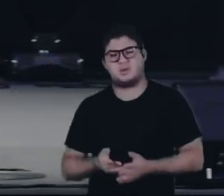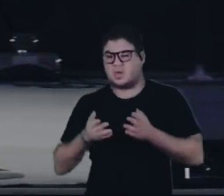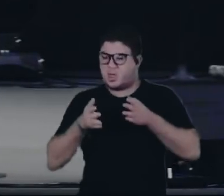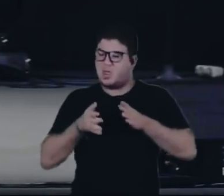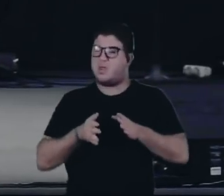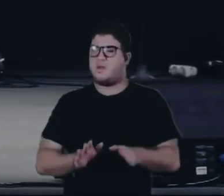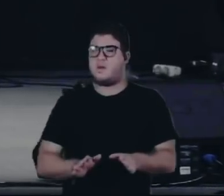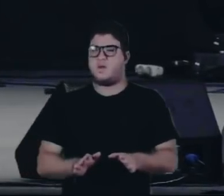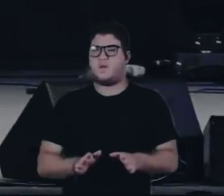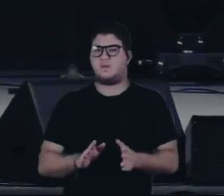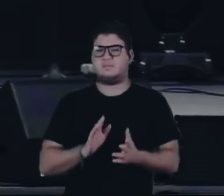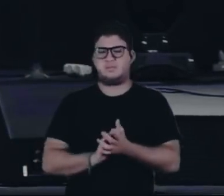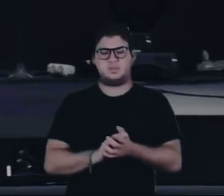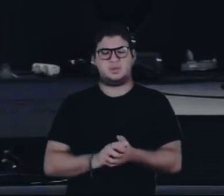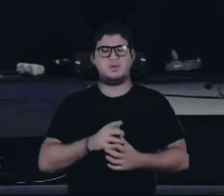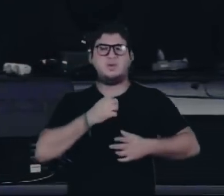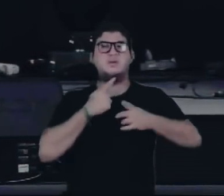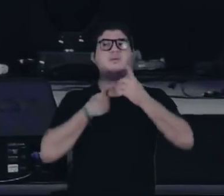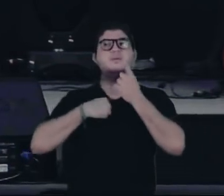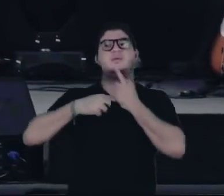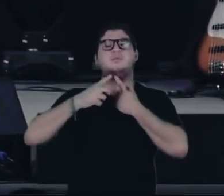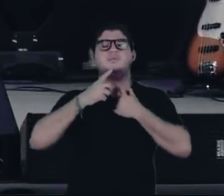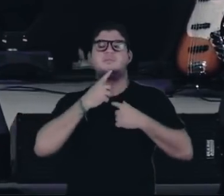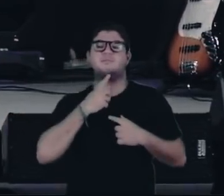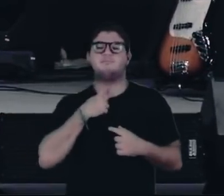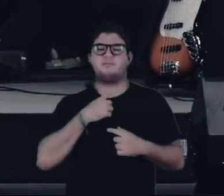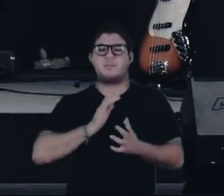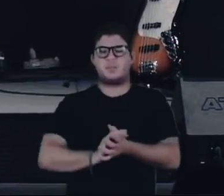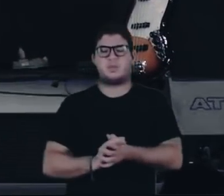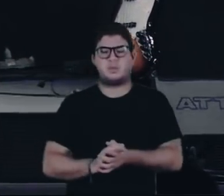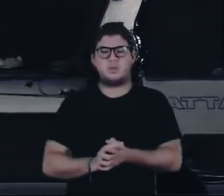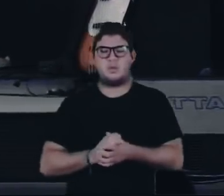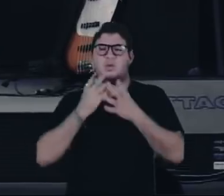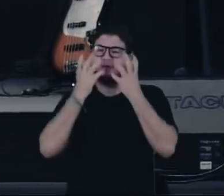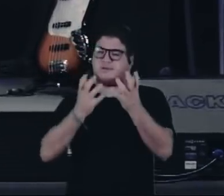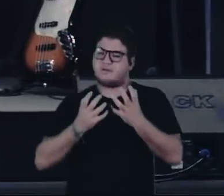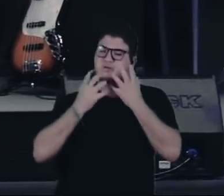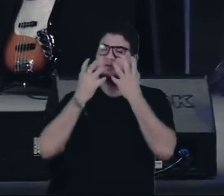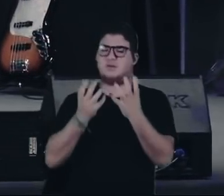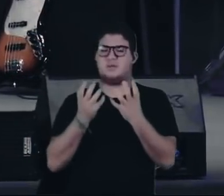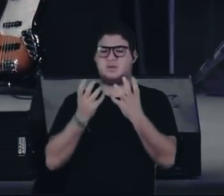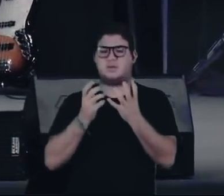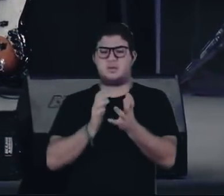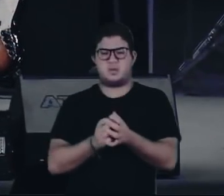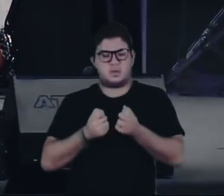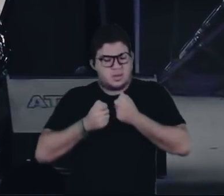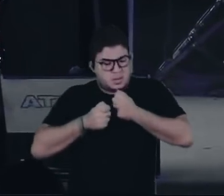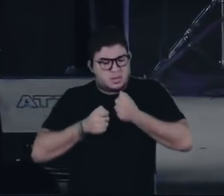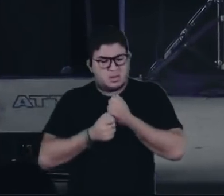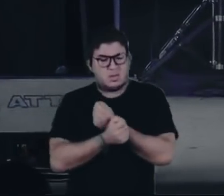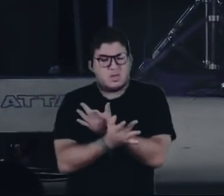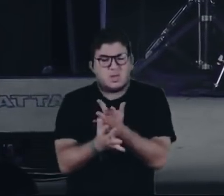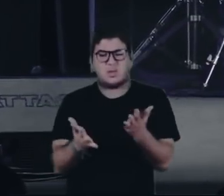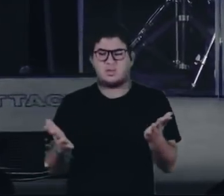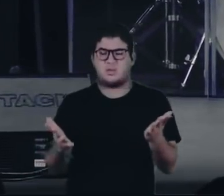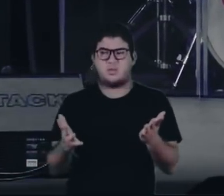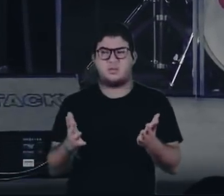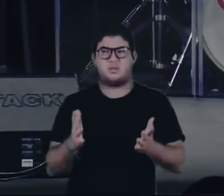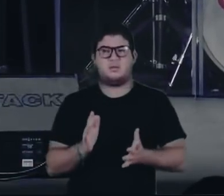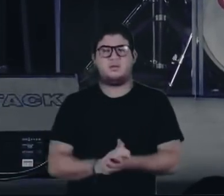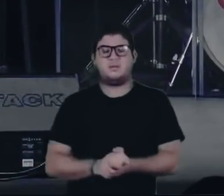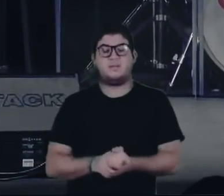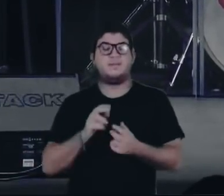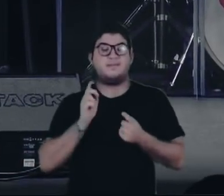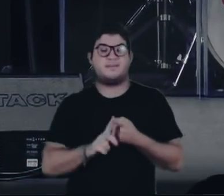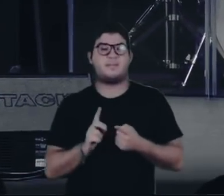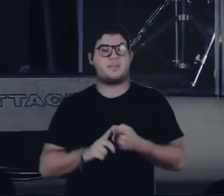nasce com esse desejo, com esse anseio de doar.